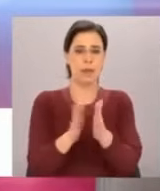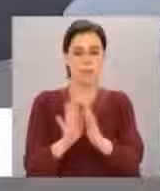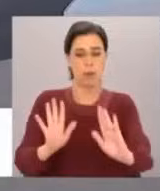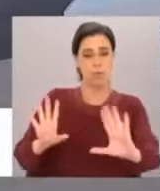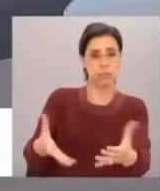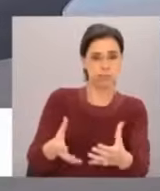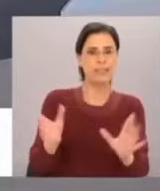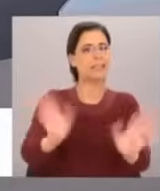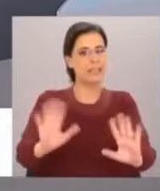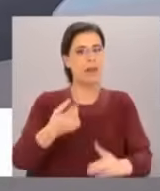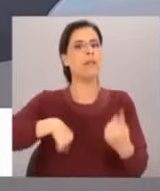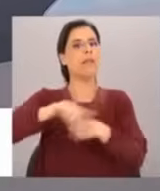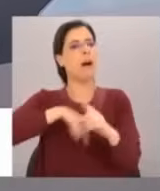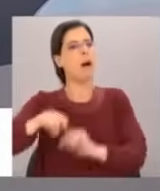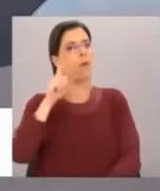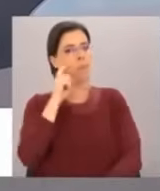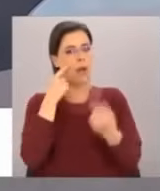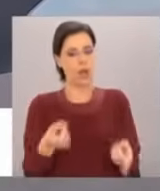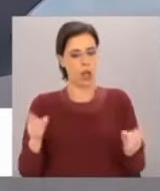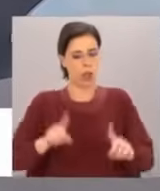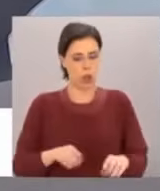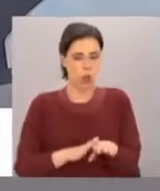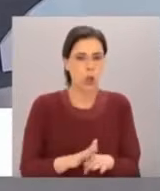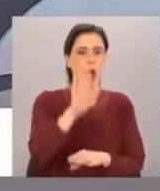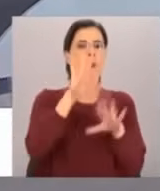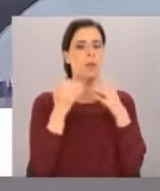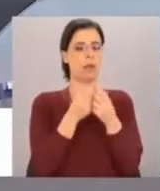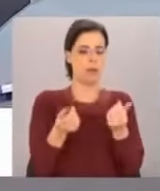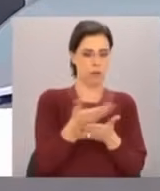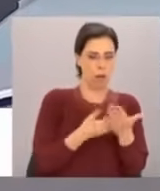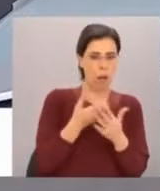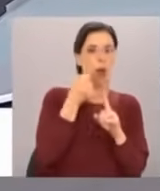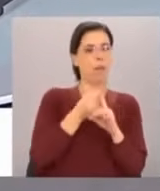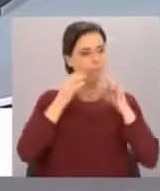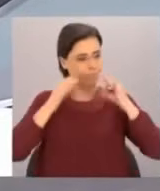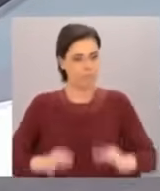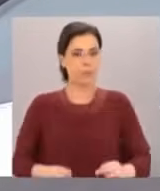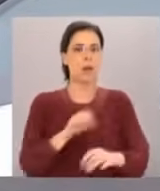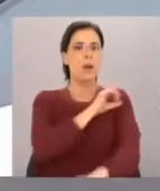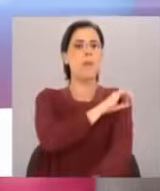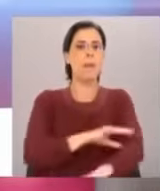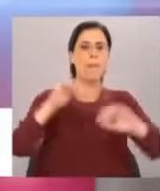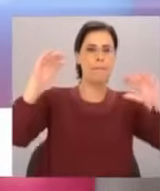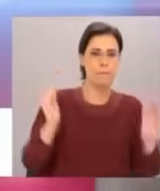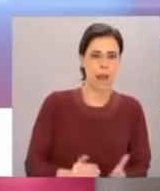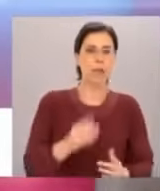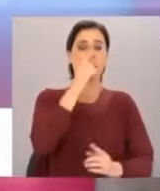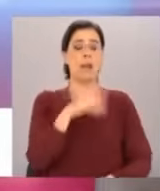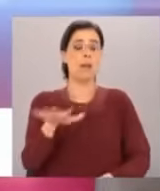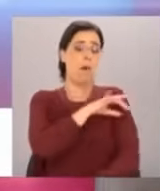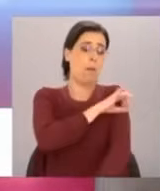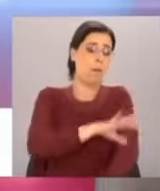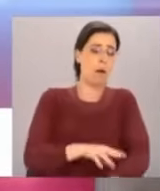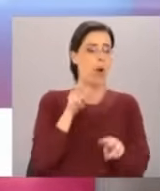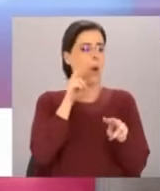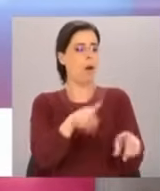bloco Central queremos garantir aquela uma retoma socioeconômico em que se combate de forma eficaz a pobreza em que quem está em situação de